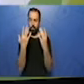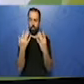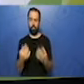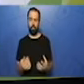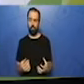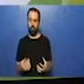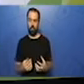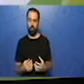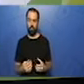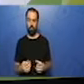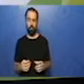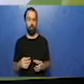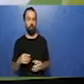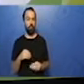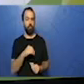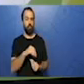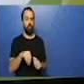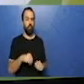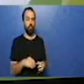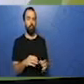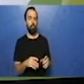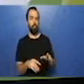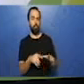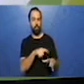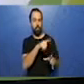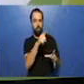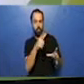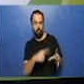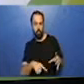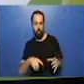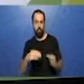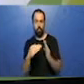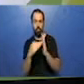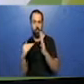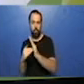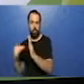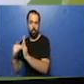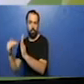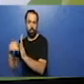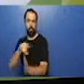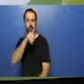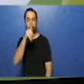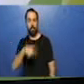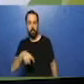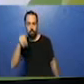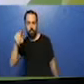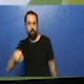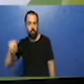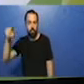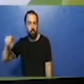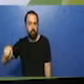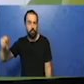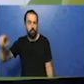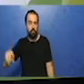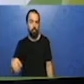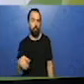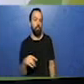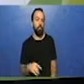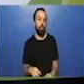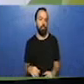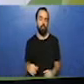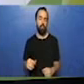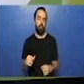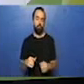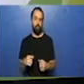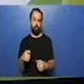chicana. A mistura ela passa através desses obstáculos em forma de zigue-zague, onde as partículas